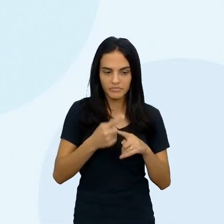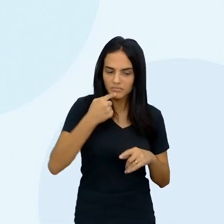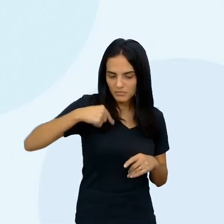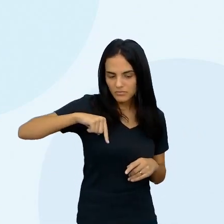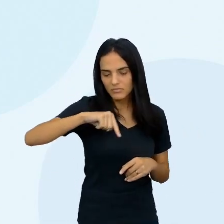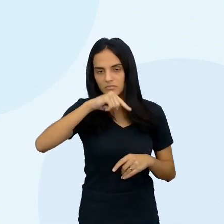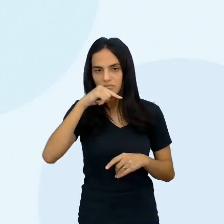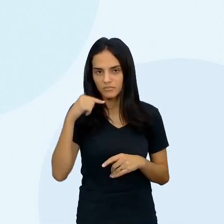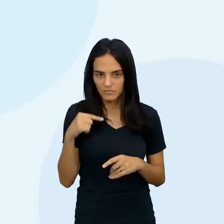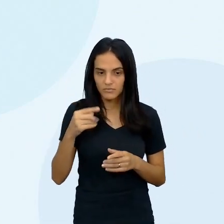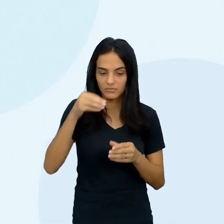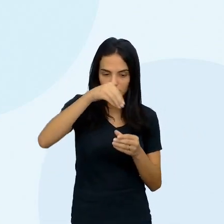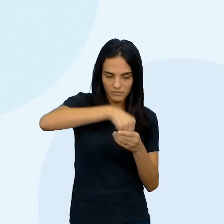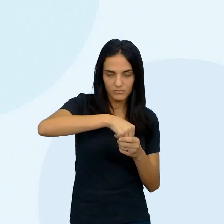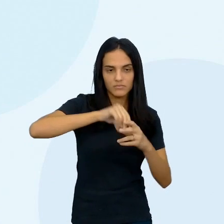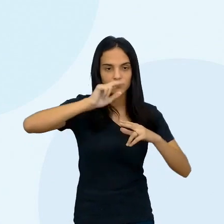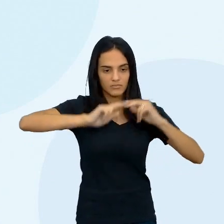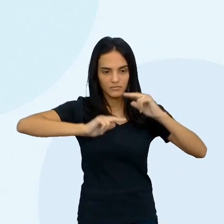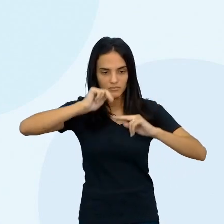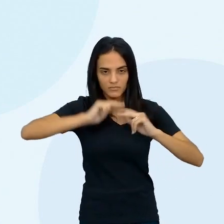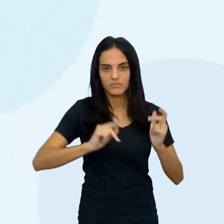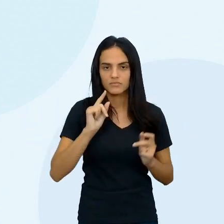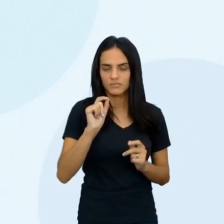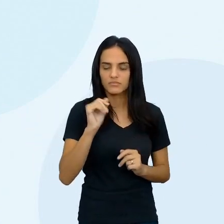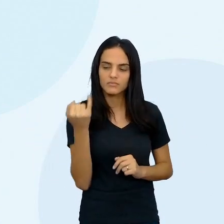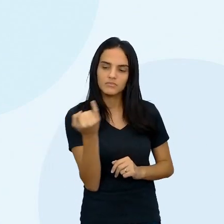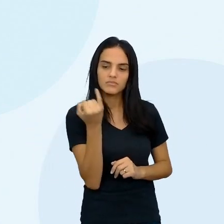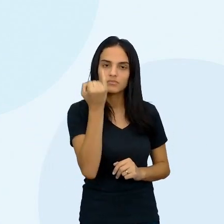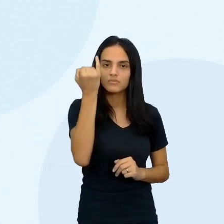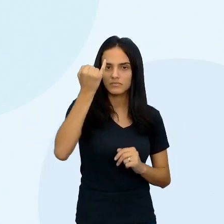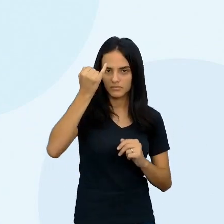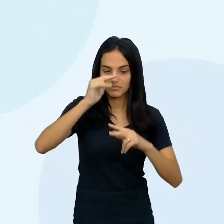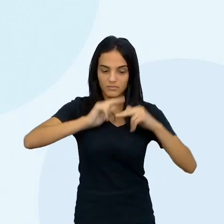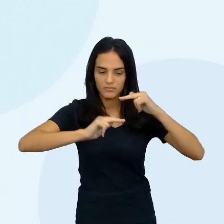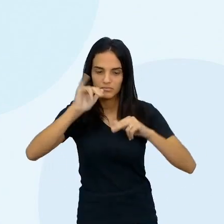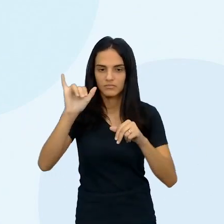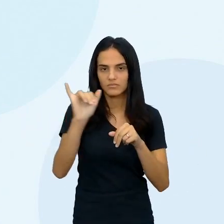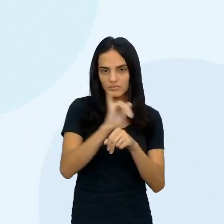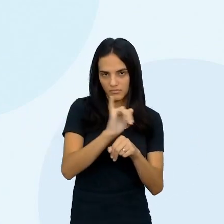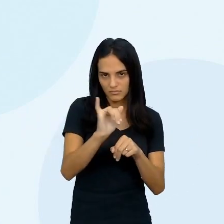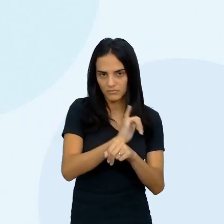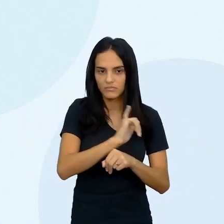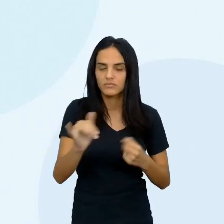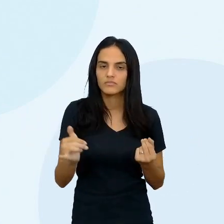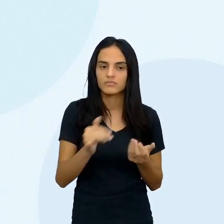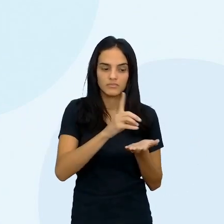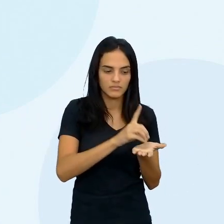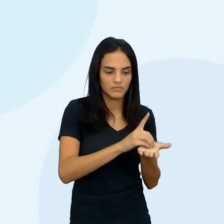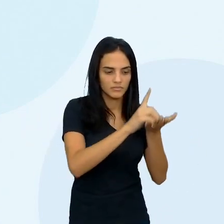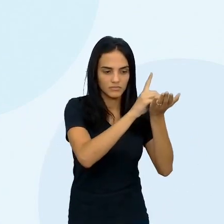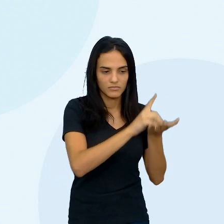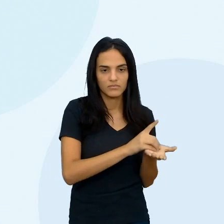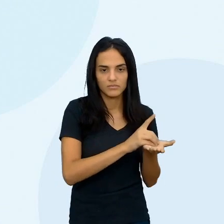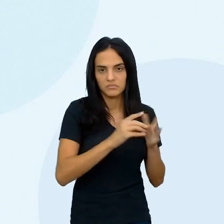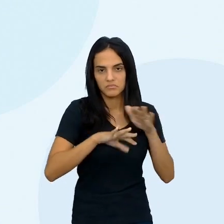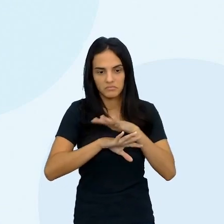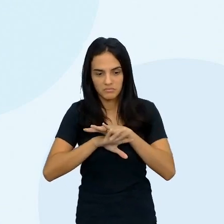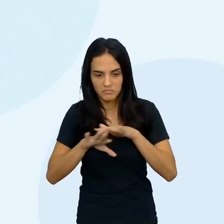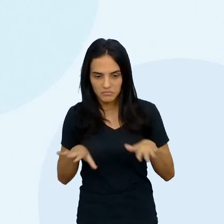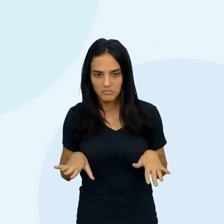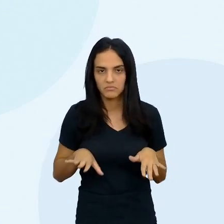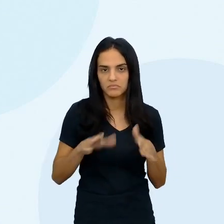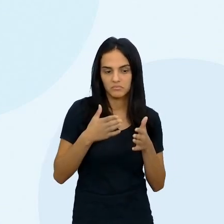nós, e dentro do material, ele é um importante instrumento metodológico. Então, o diário de bordo, não só para o